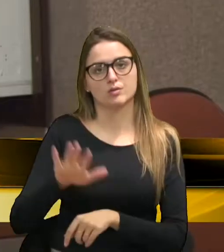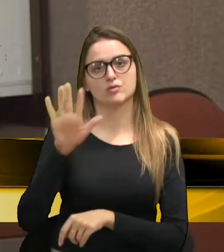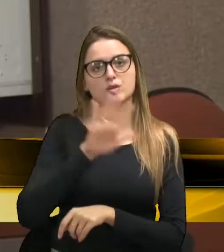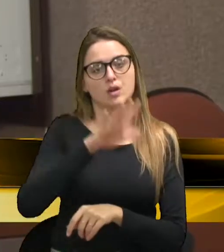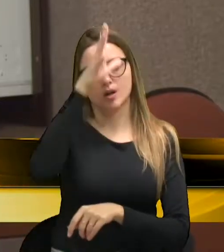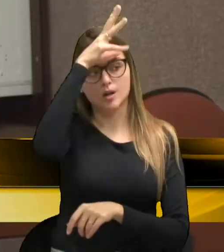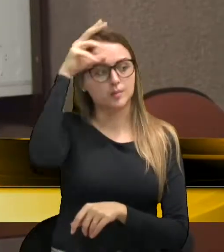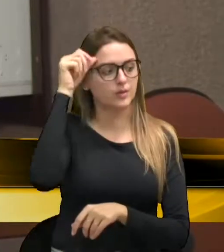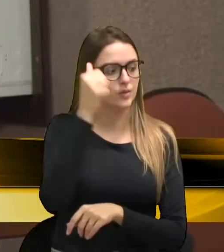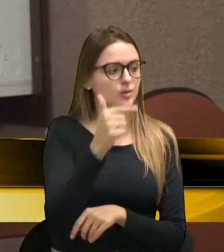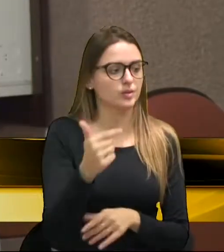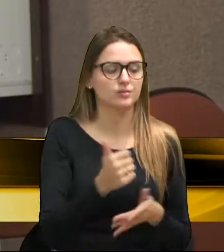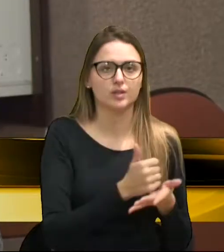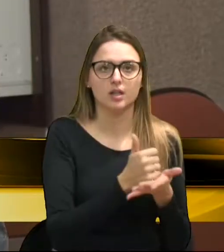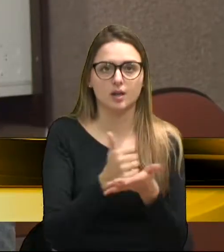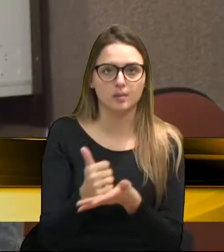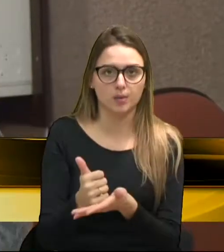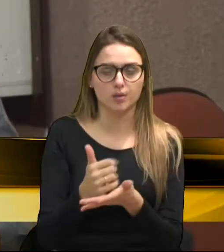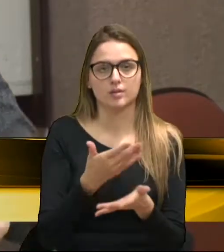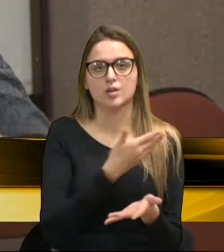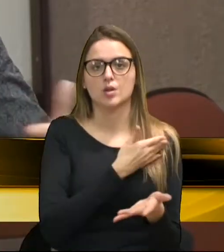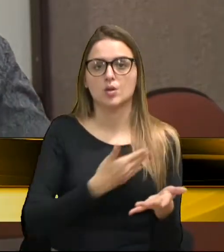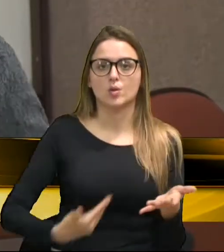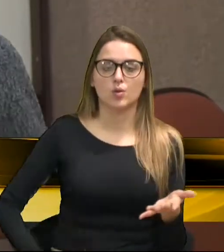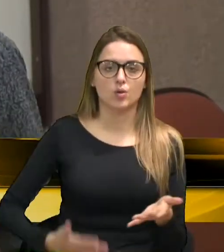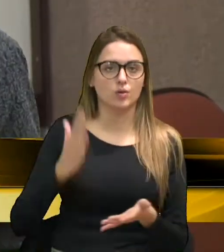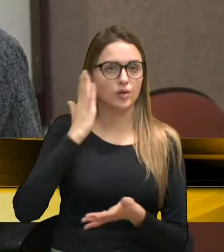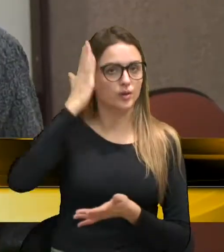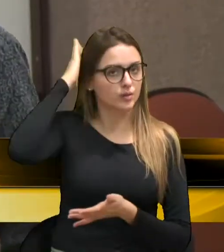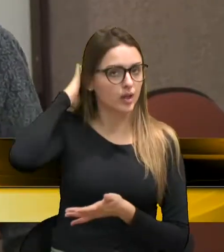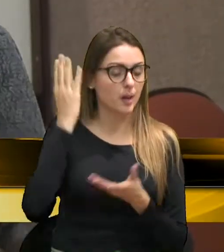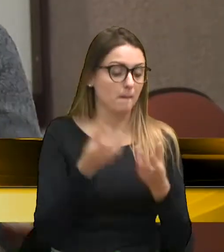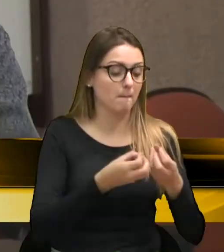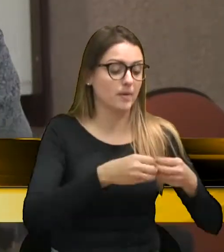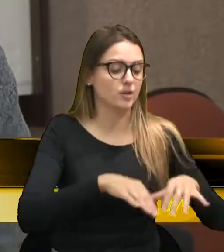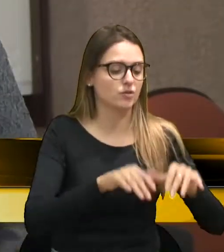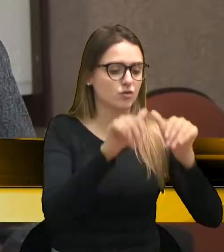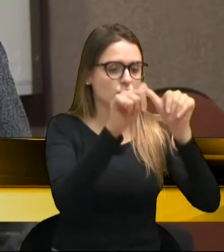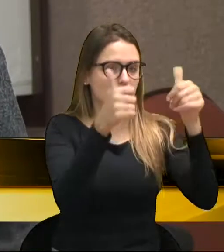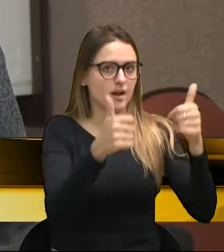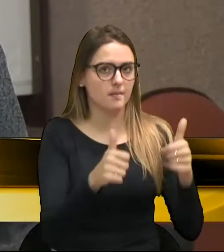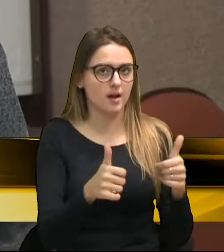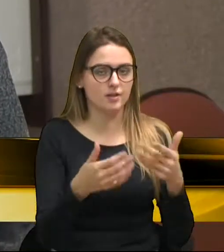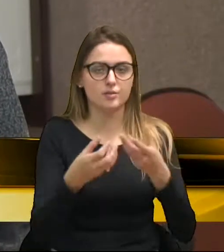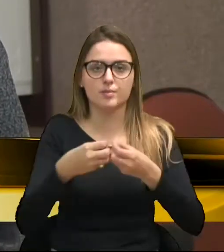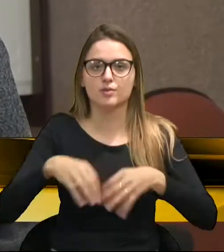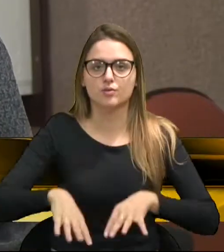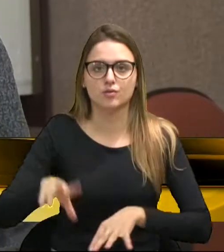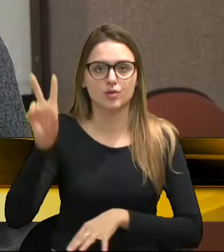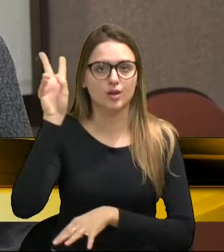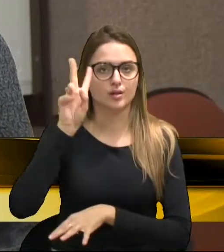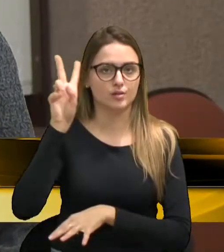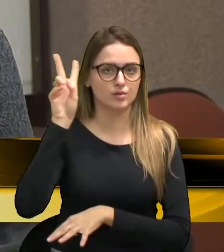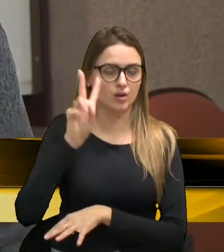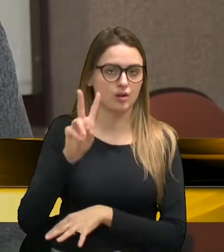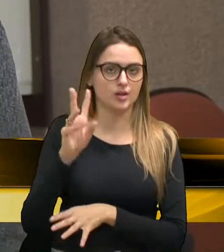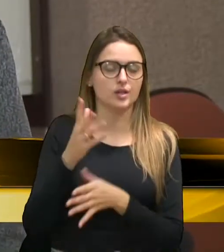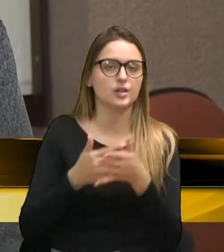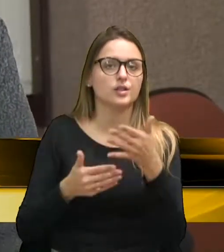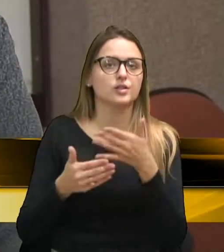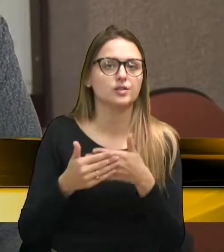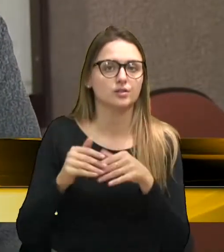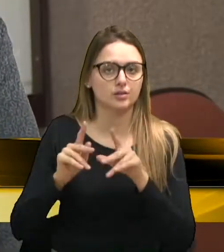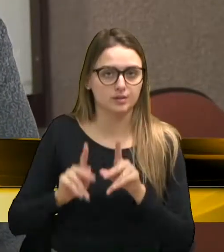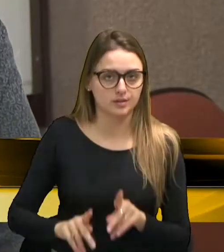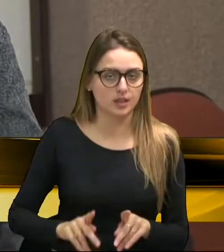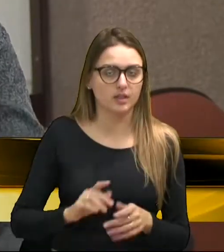prefeitura. O governo Guerra destrói a imagem e destrói a história dos nossos museus e dos nossos